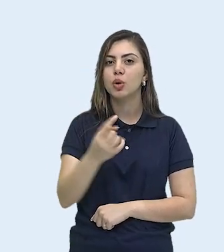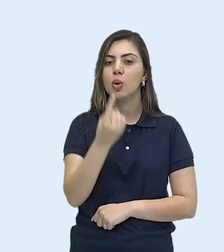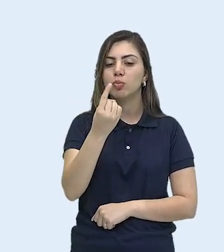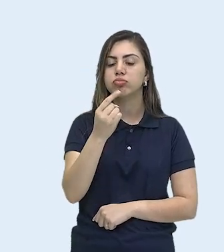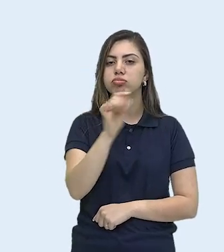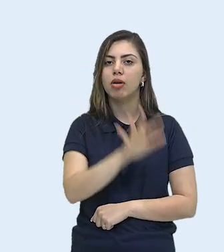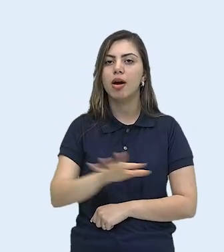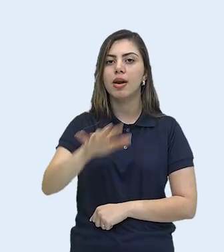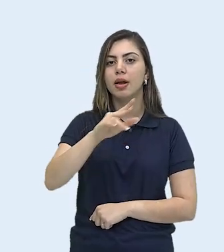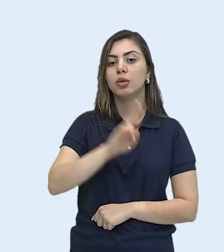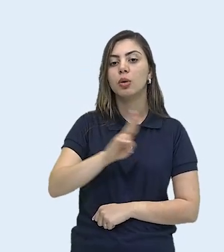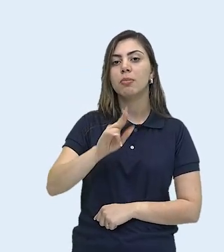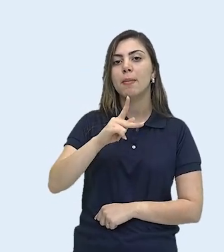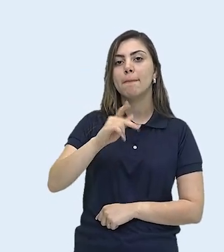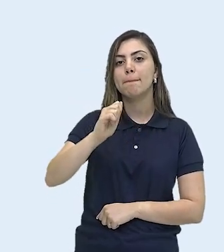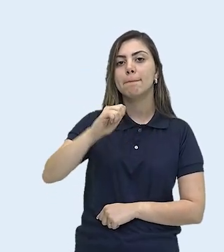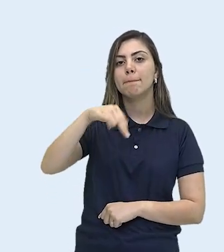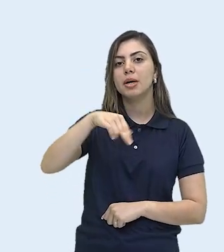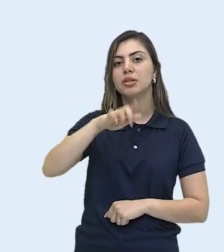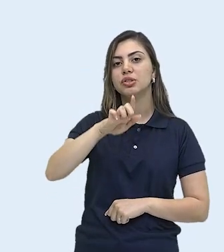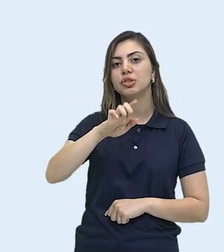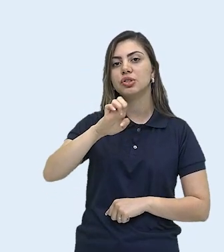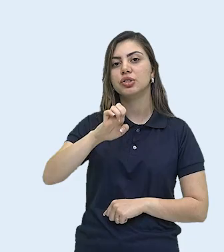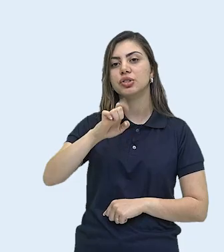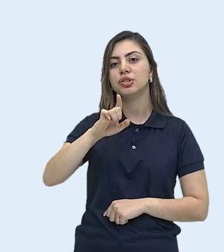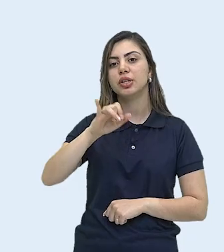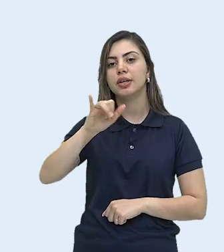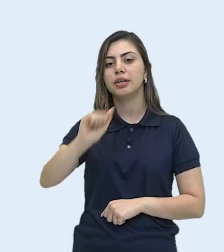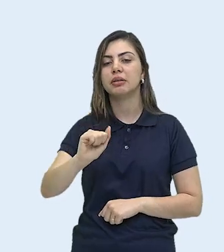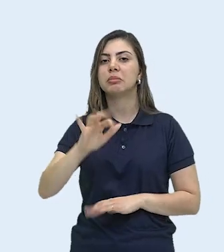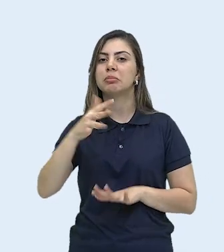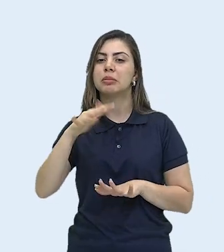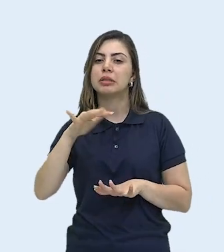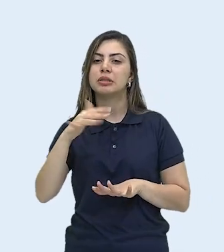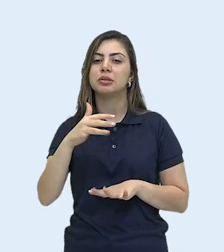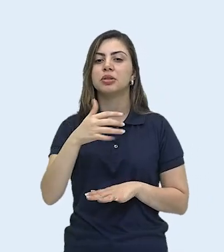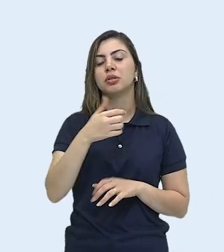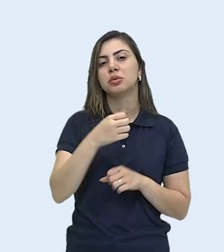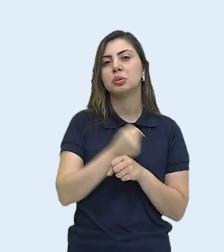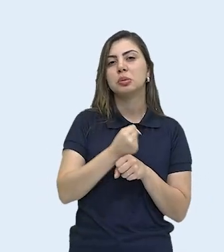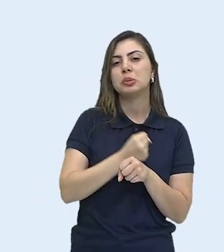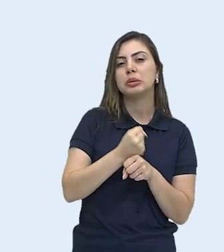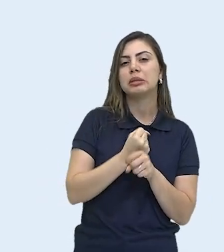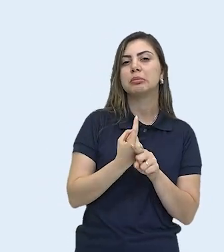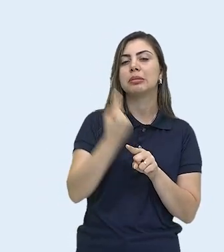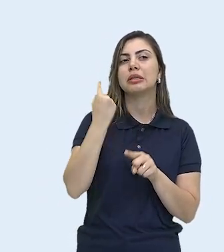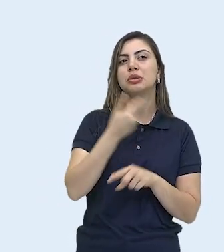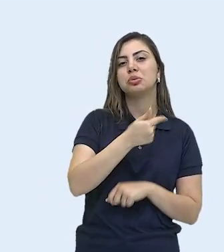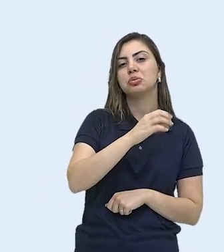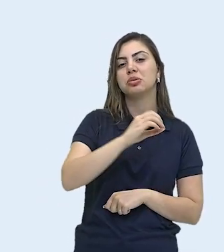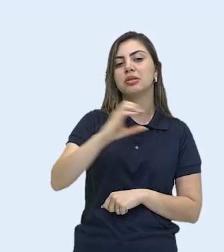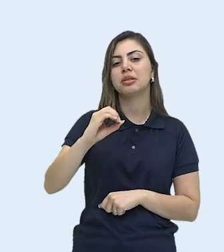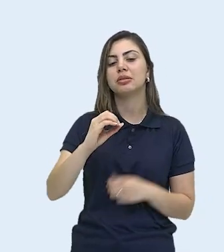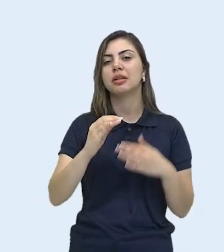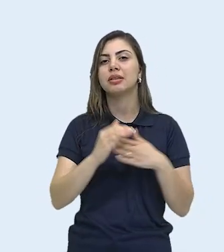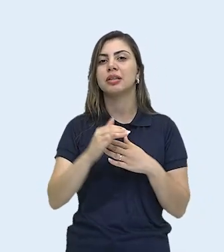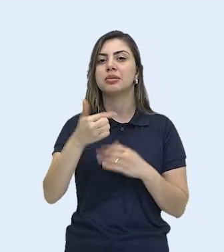né? Há cerca de entre 200 e 225 milhões de anos,